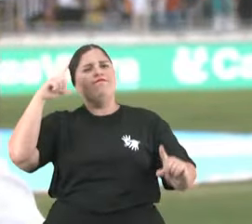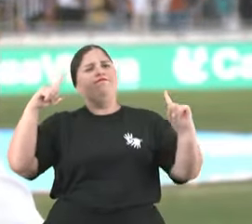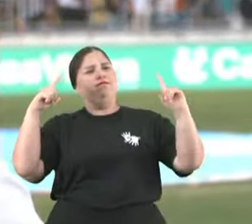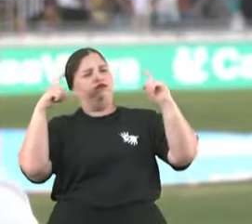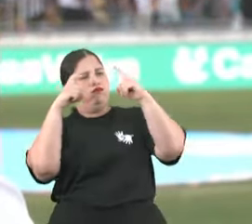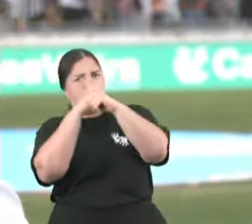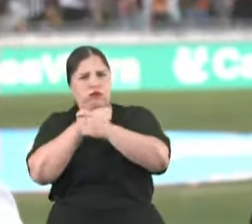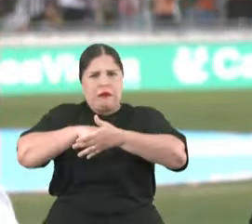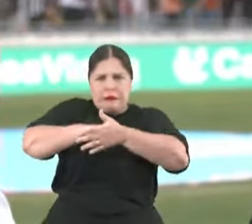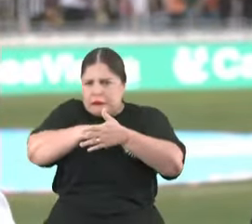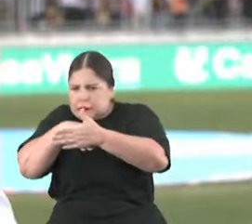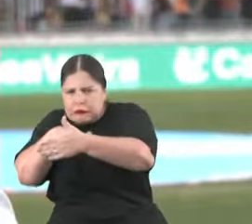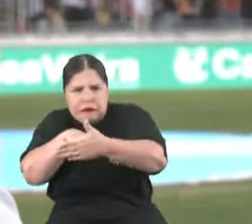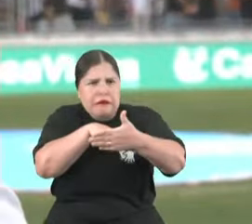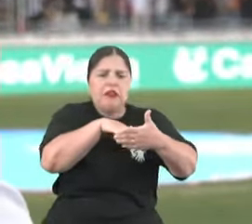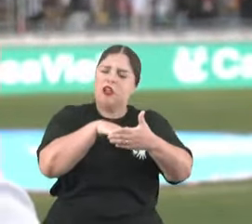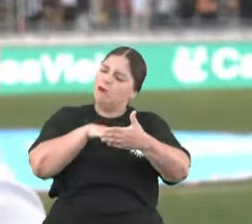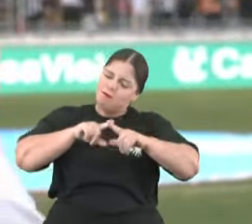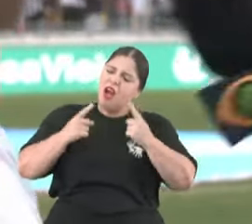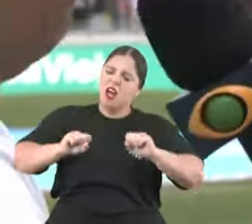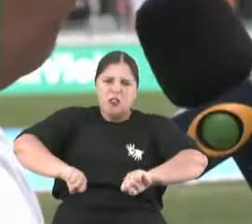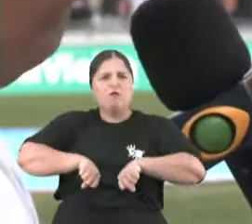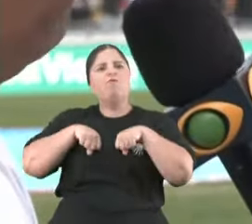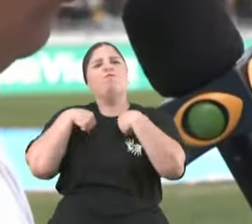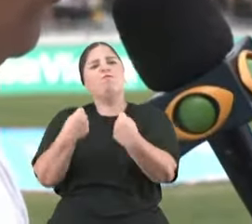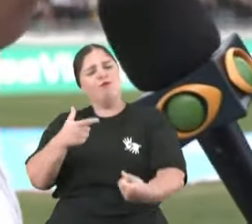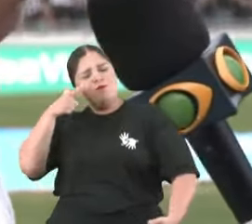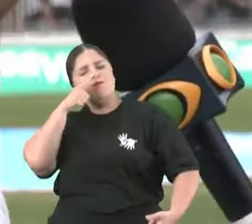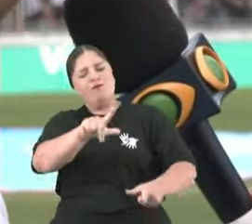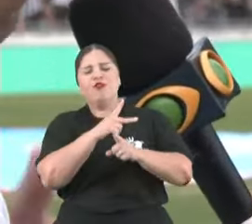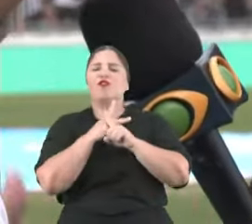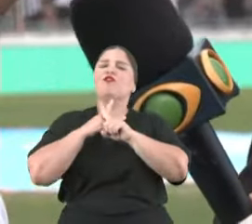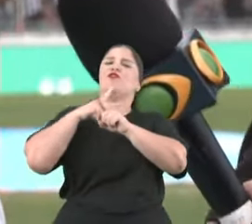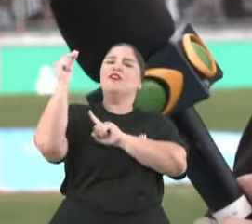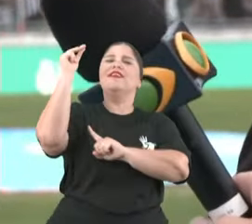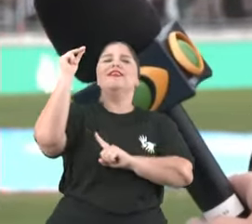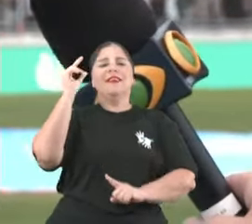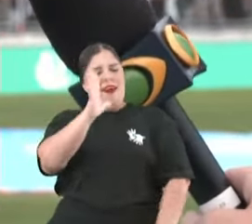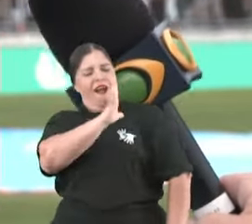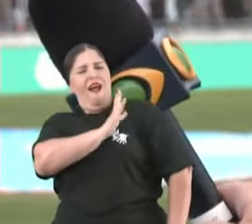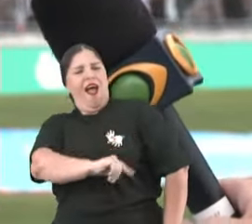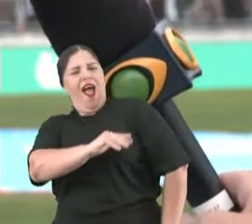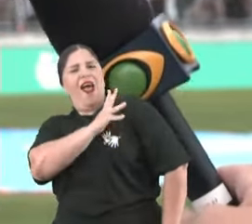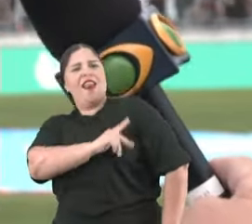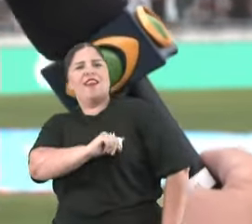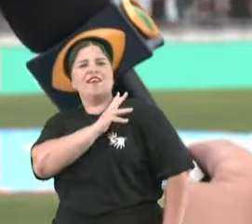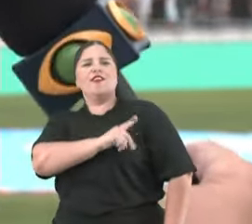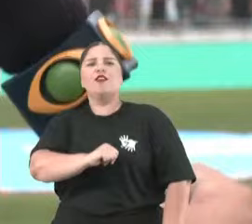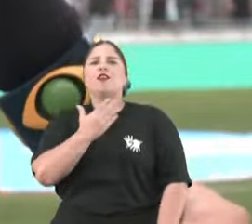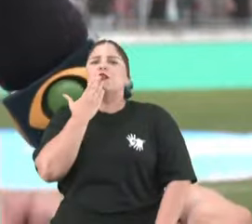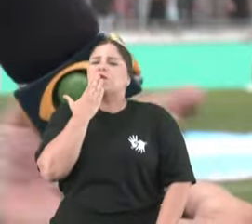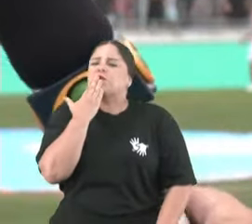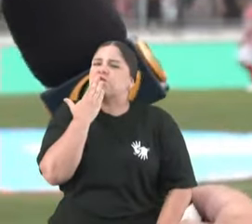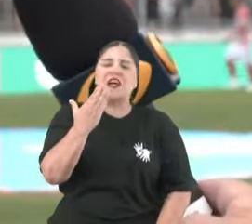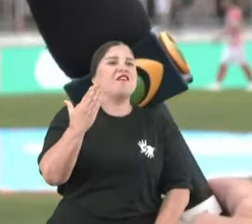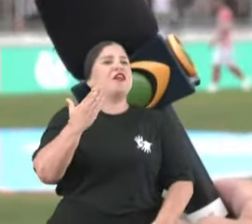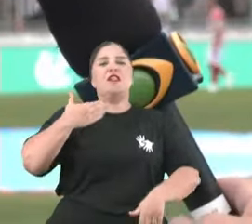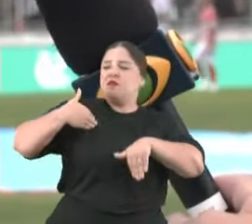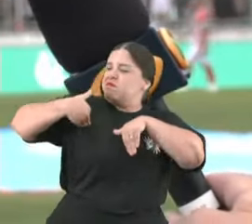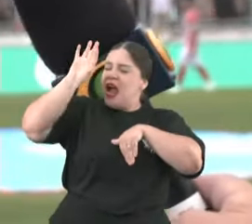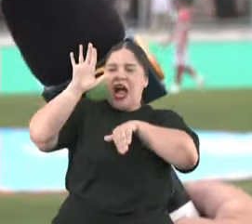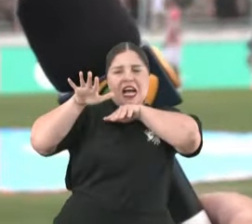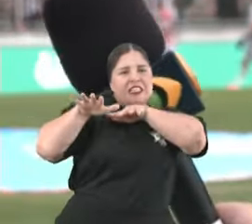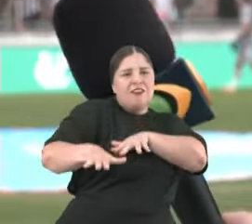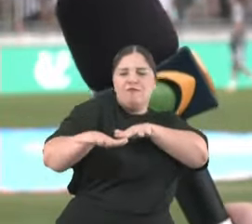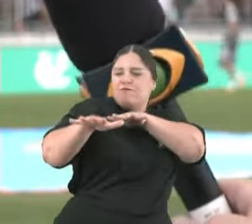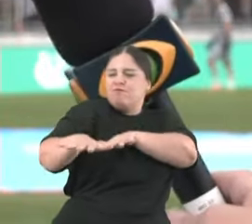procurar fazer novamente um bom jogo e buscar o seu resultado. CRB é favorito pela campanha, pela temporada que está fazendo, por manter a equipe, né,